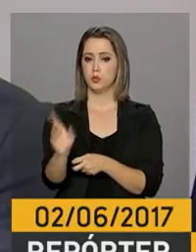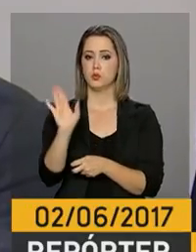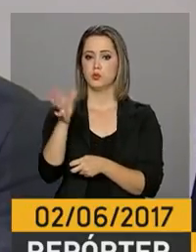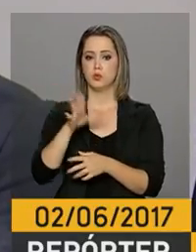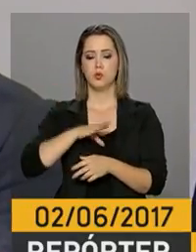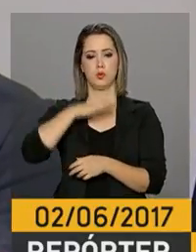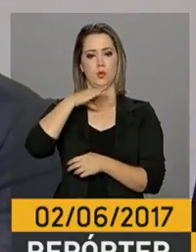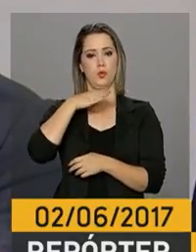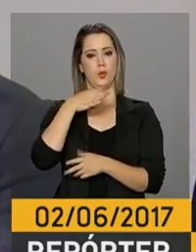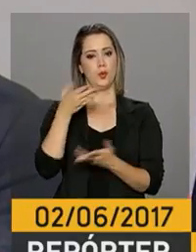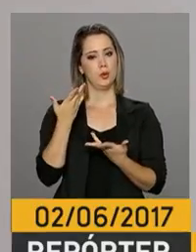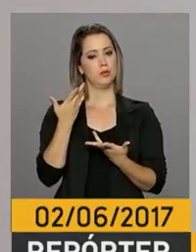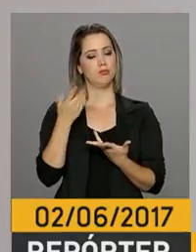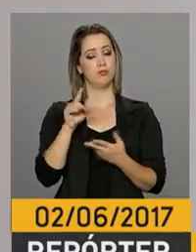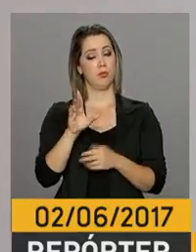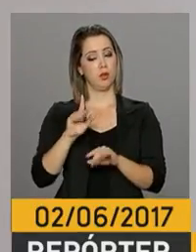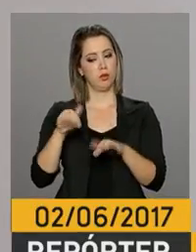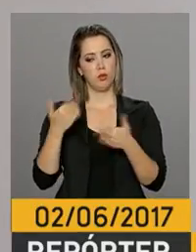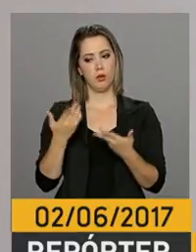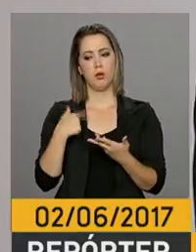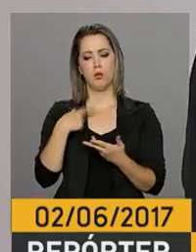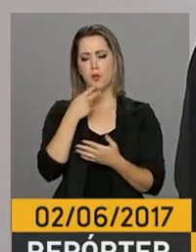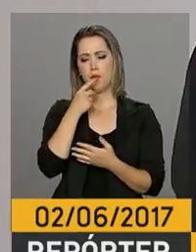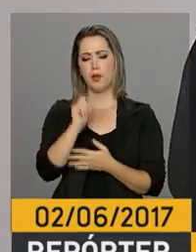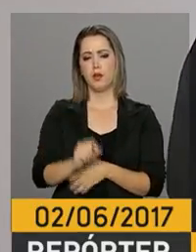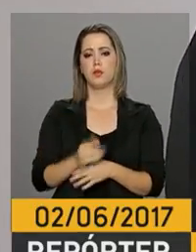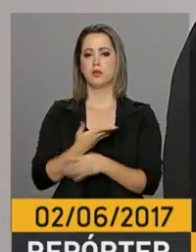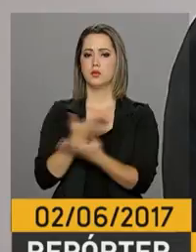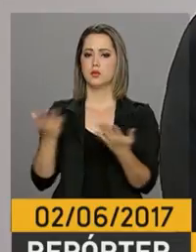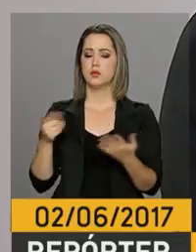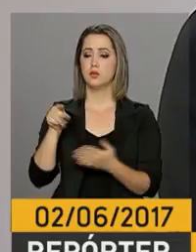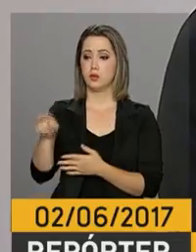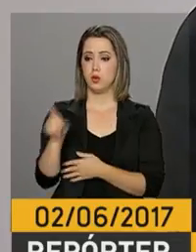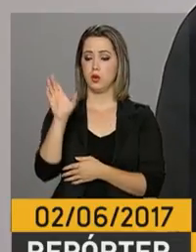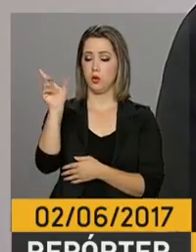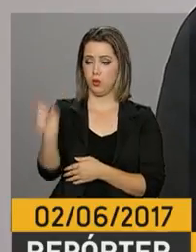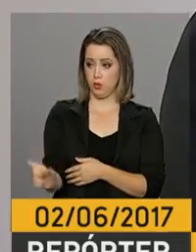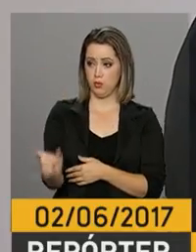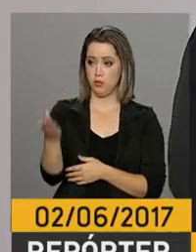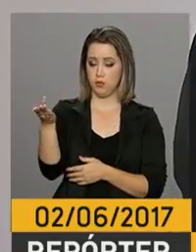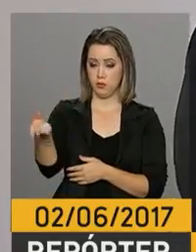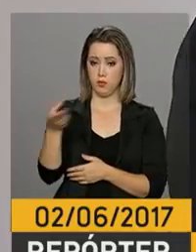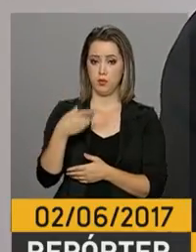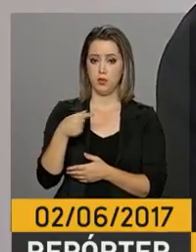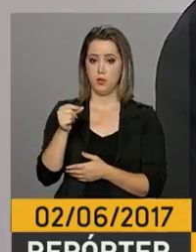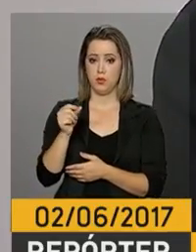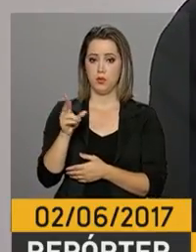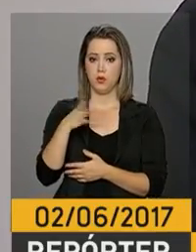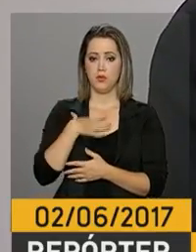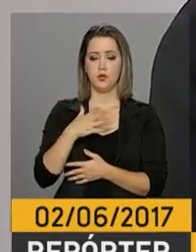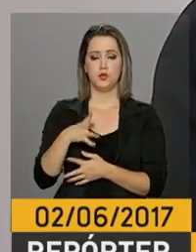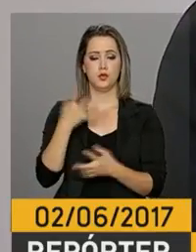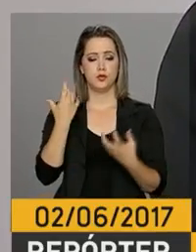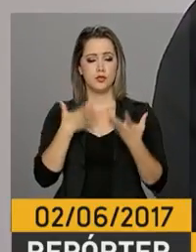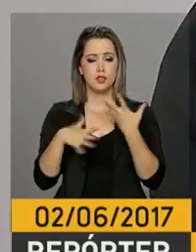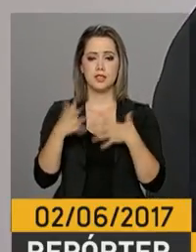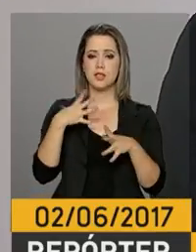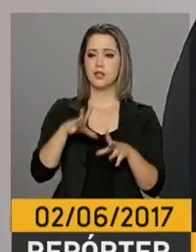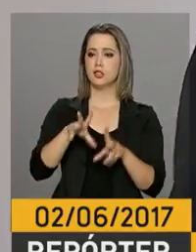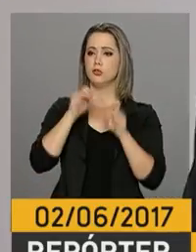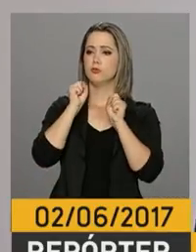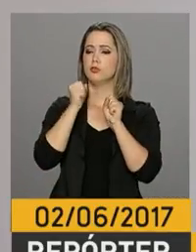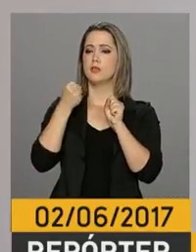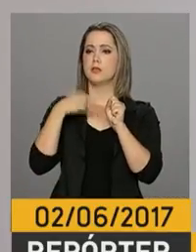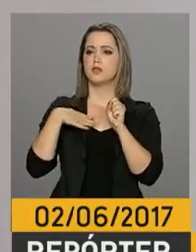orgulha da liberdade e tomou do brasil e com isso conseguiu